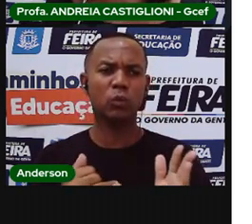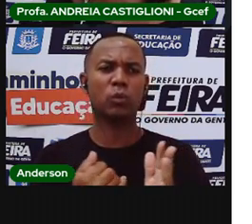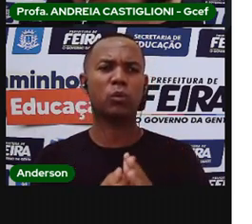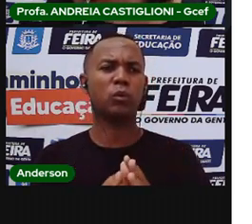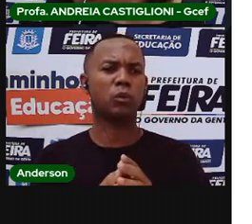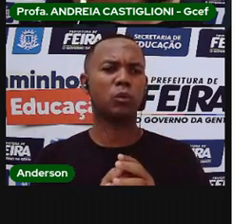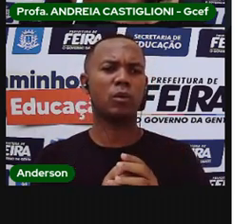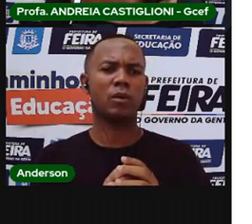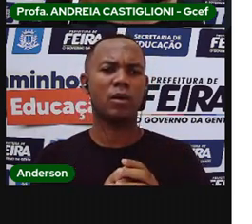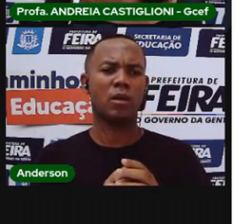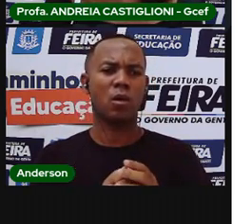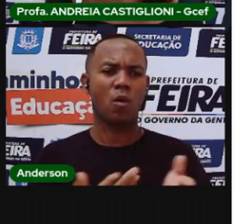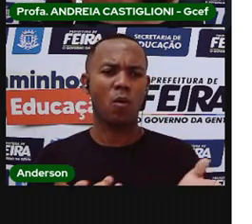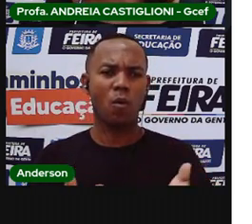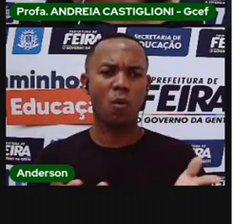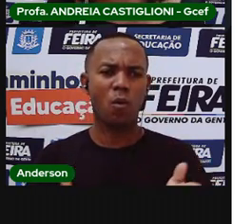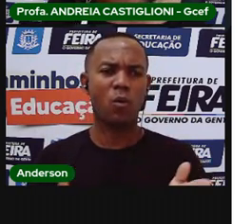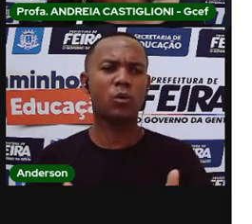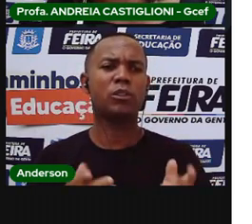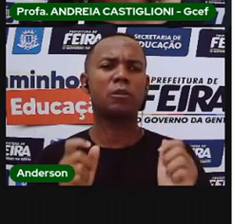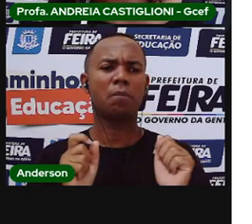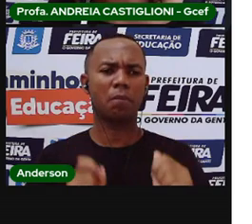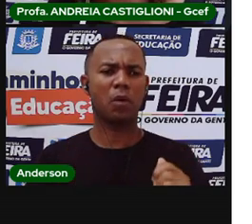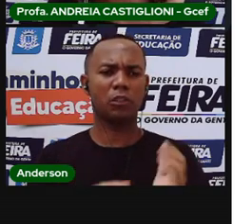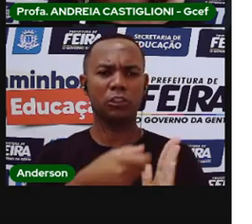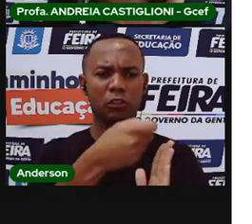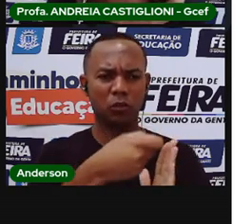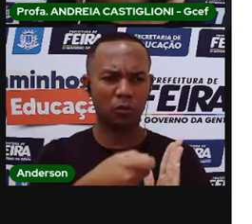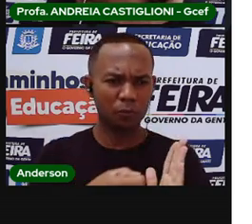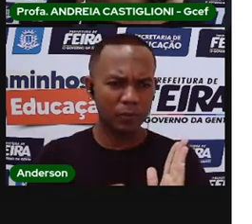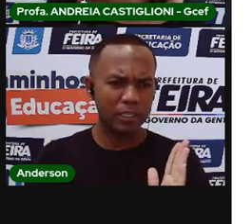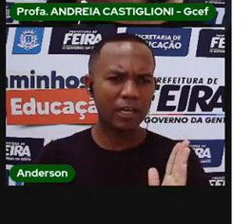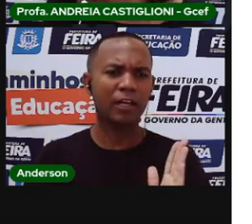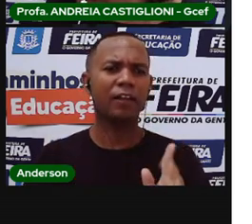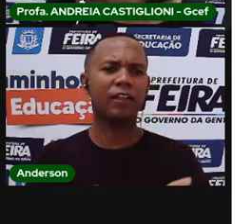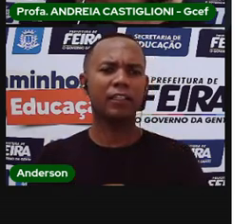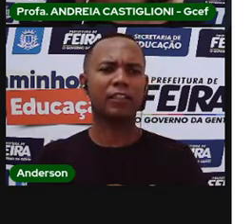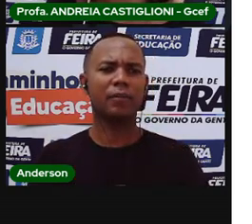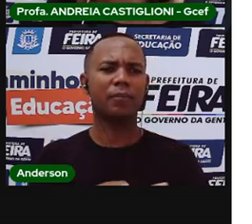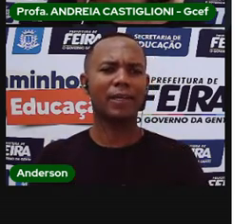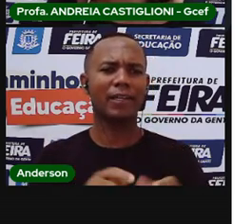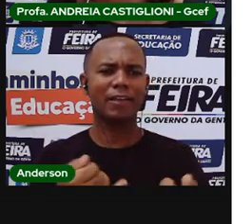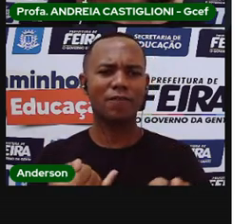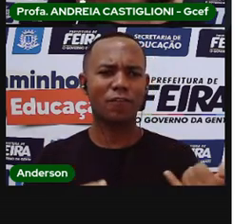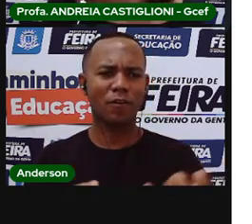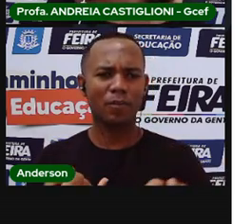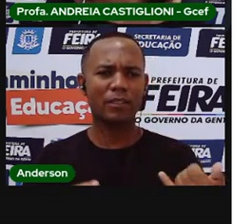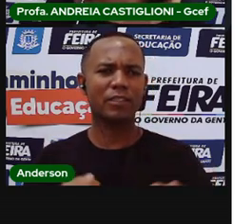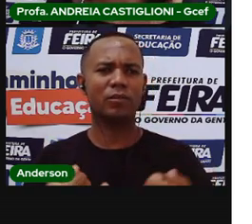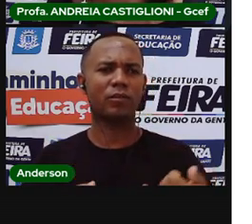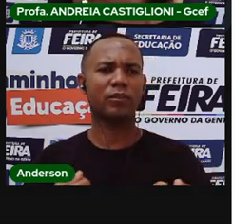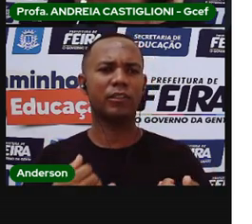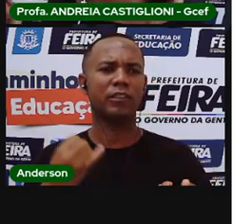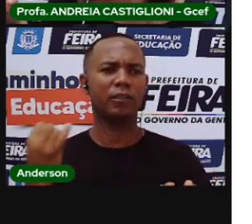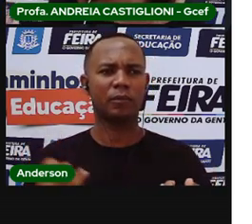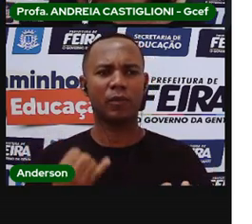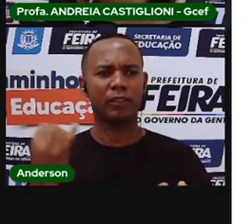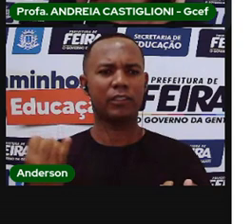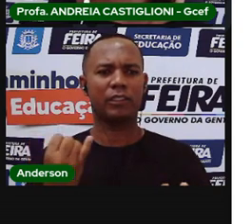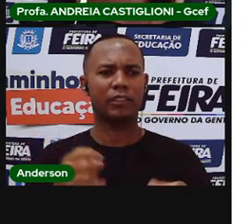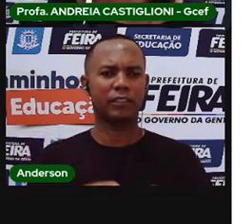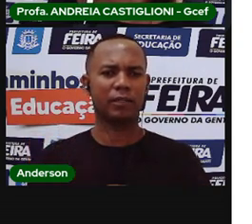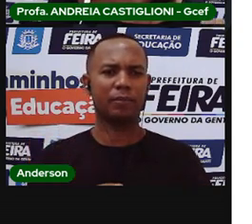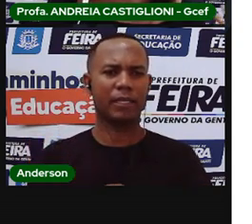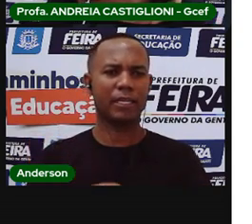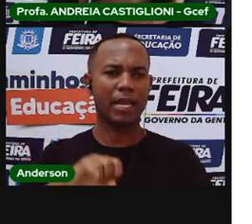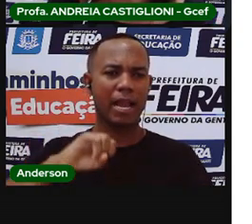essa aula. Registre no seu caderno, né? Um diário de registros com essas informações. E aproveite e use o chat